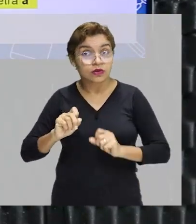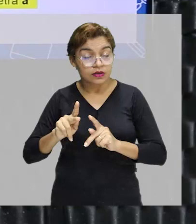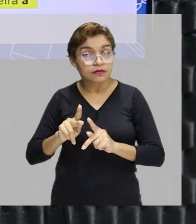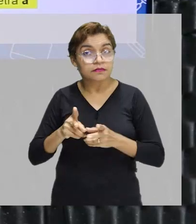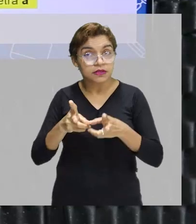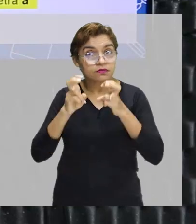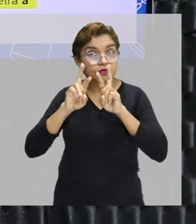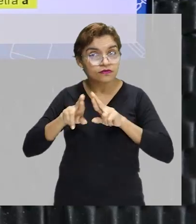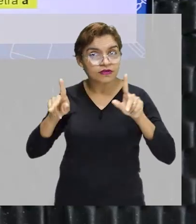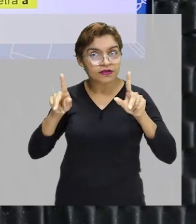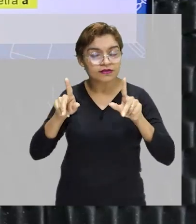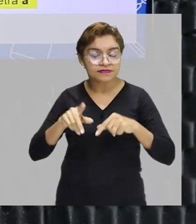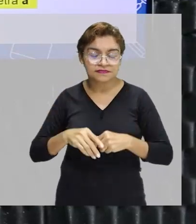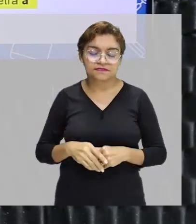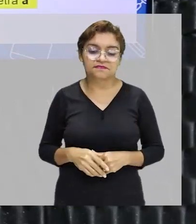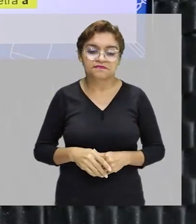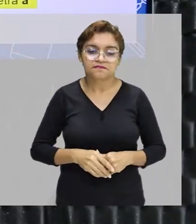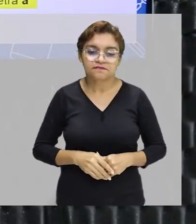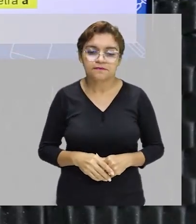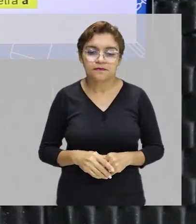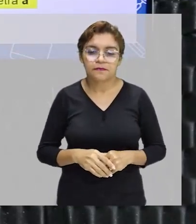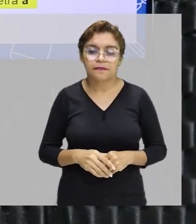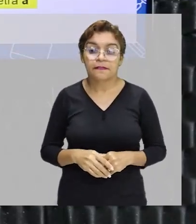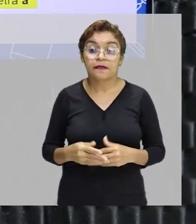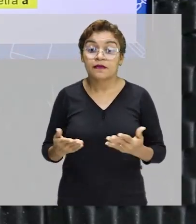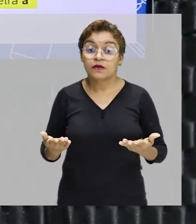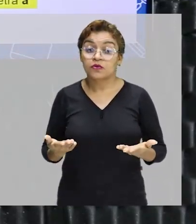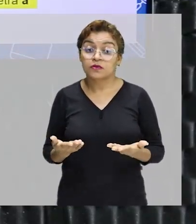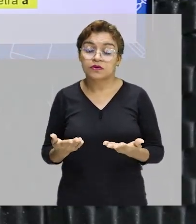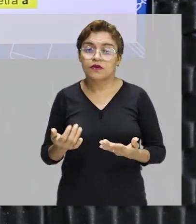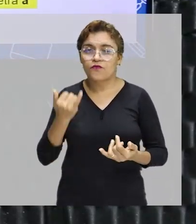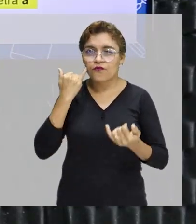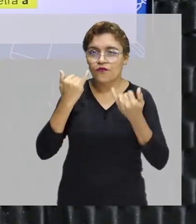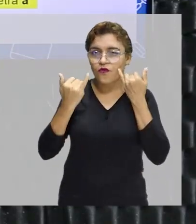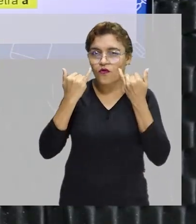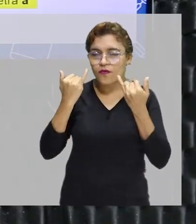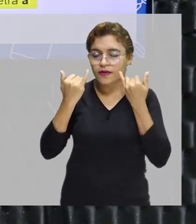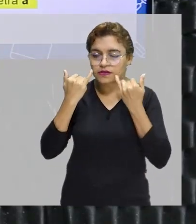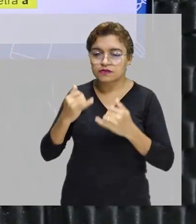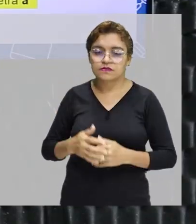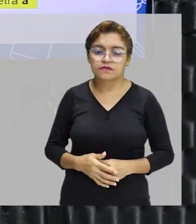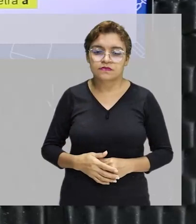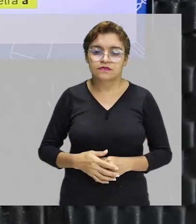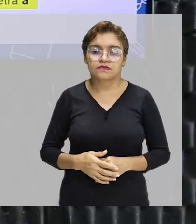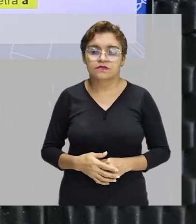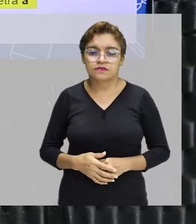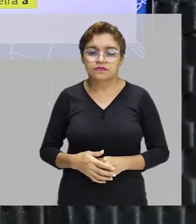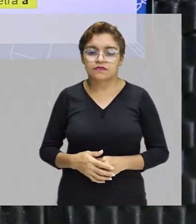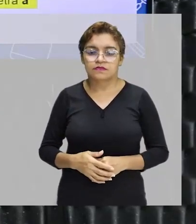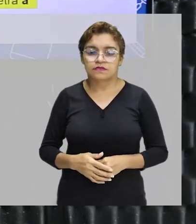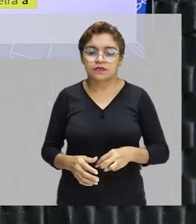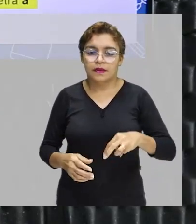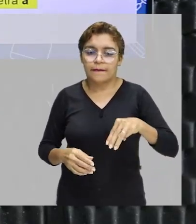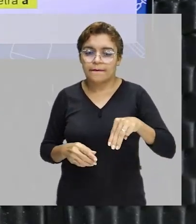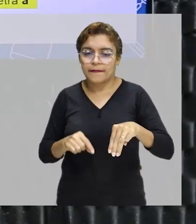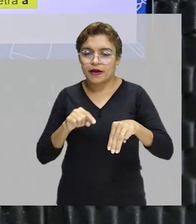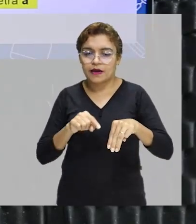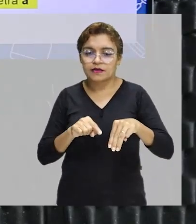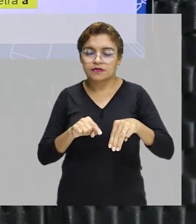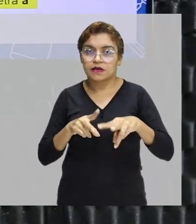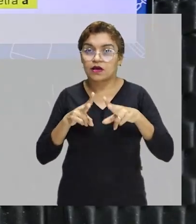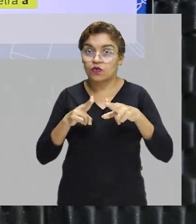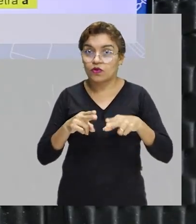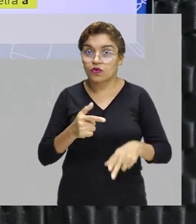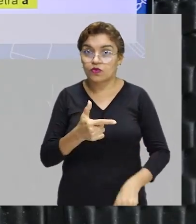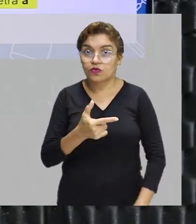diferença? Bom, o que nós temos aqui como informações? A massa da solução, ele apresenta